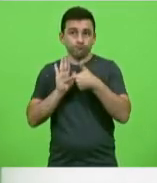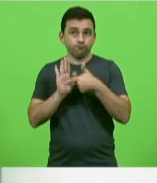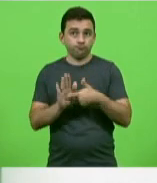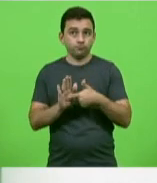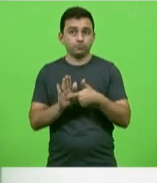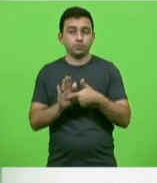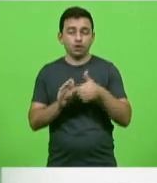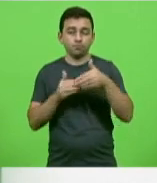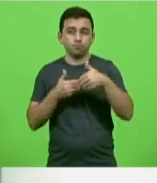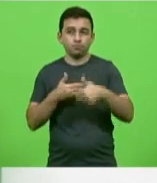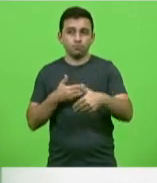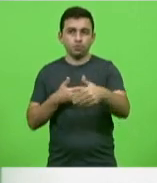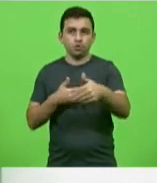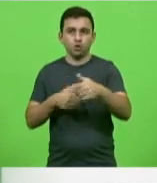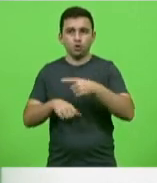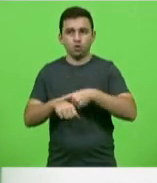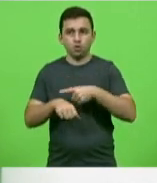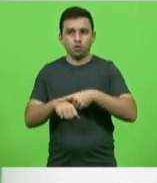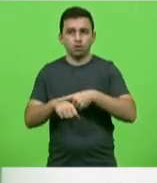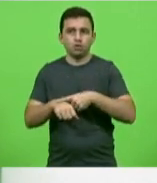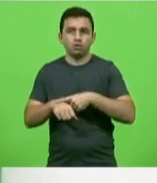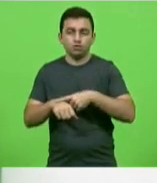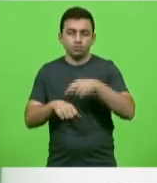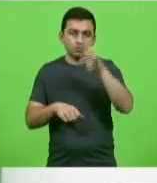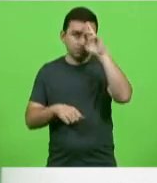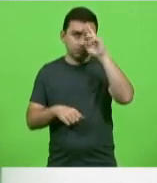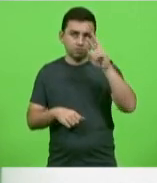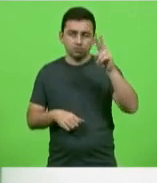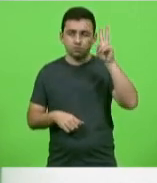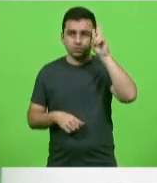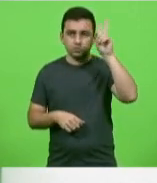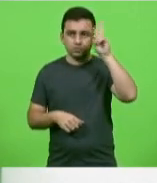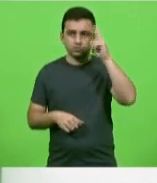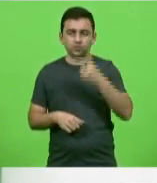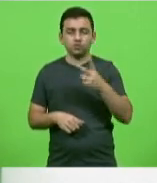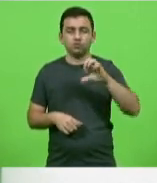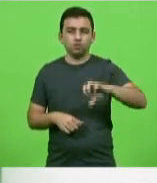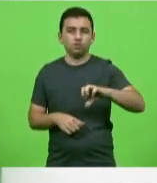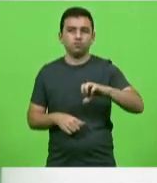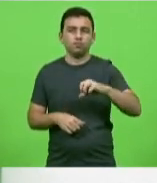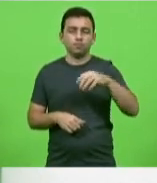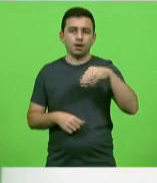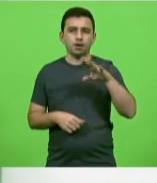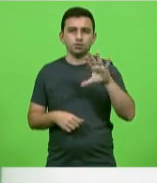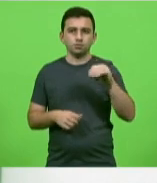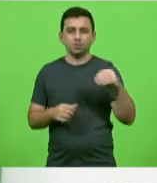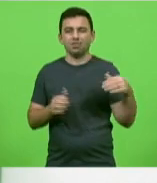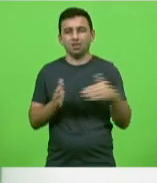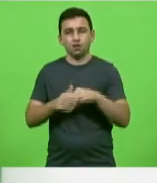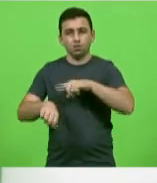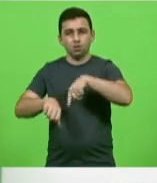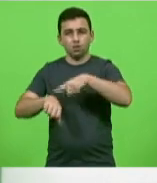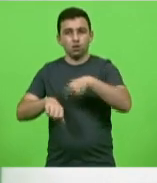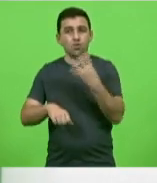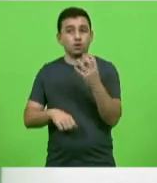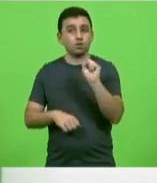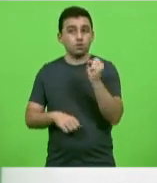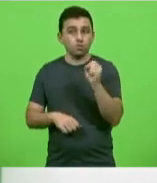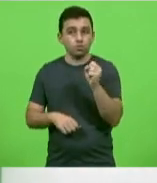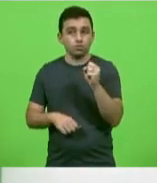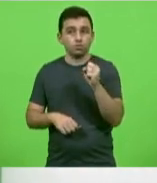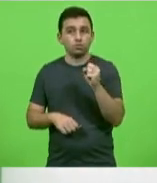a contar das 12 horas de segunda-feira, dia 29 de março de 2021, o prazo de 48 horas para